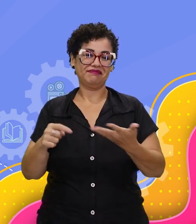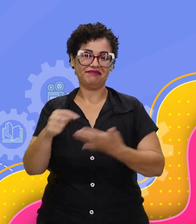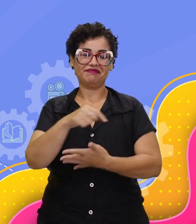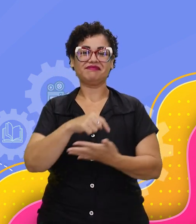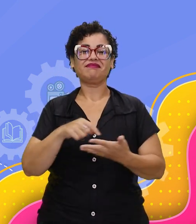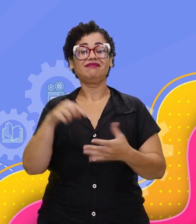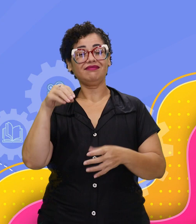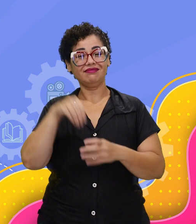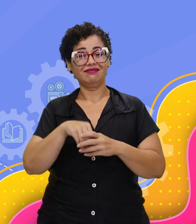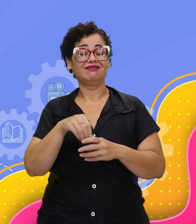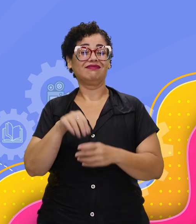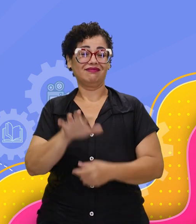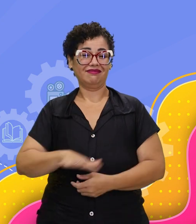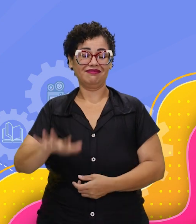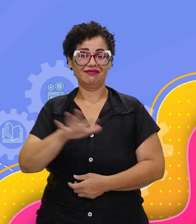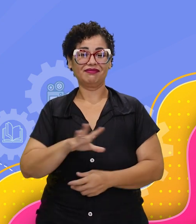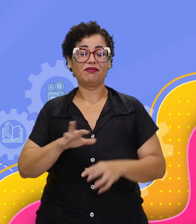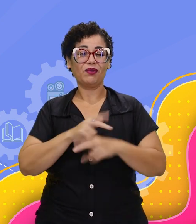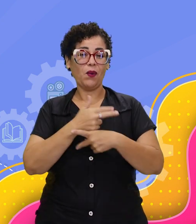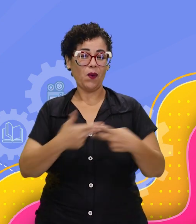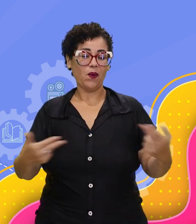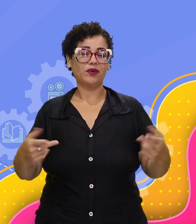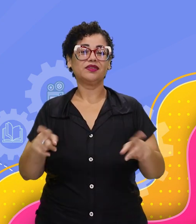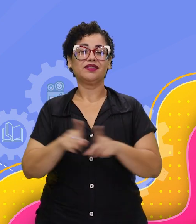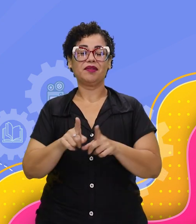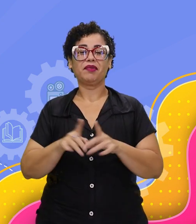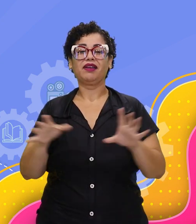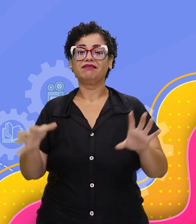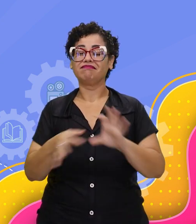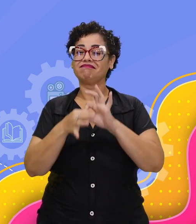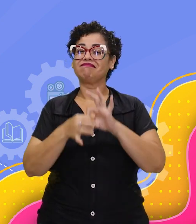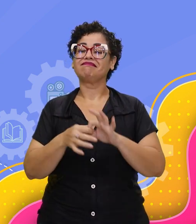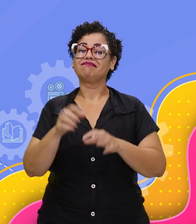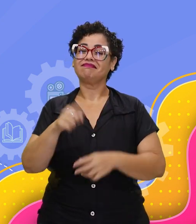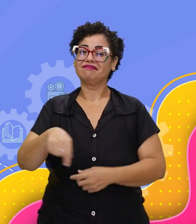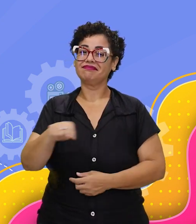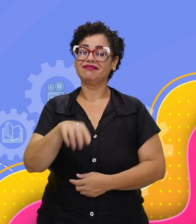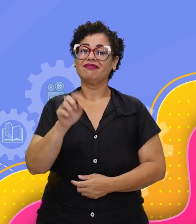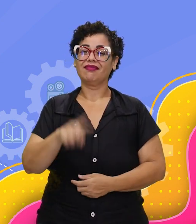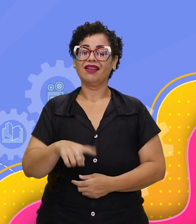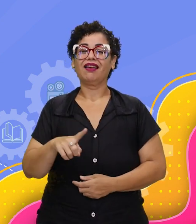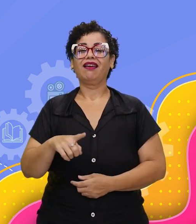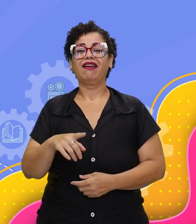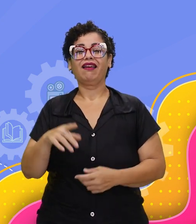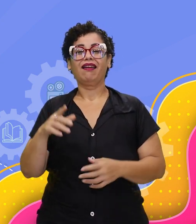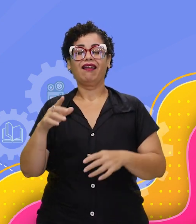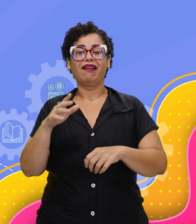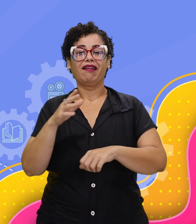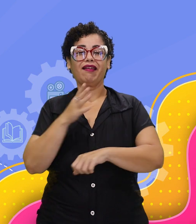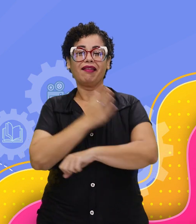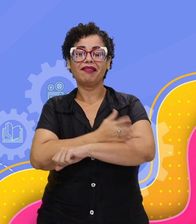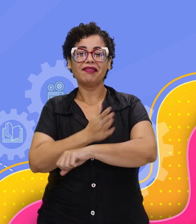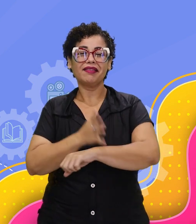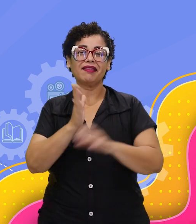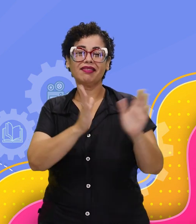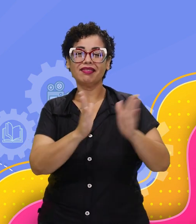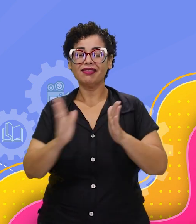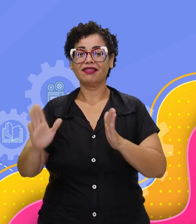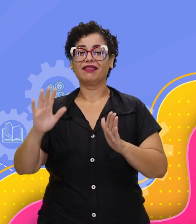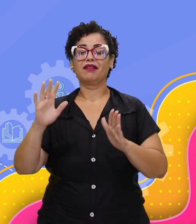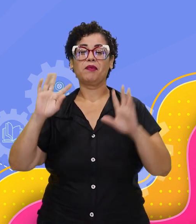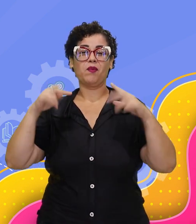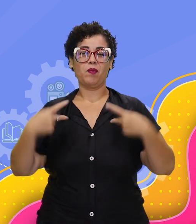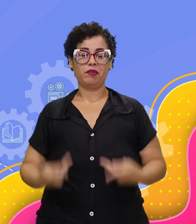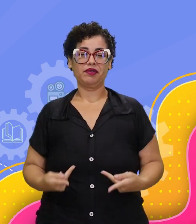em geral, sobretudo as coisas que são relacionadas aos feitos humanos. A área